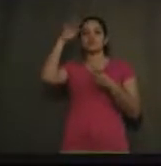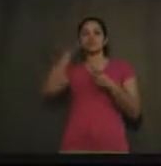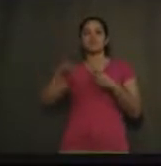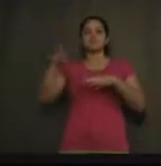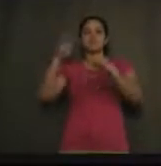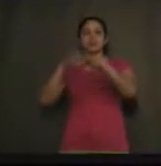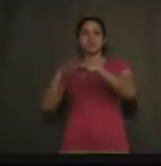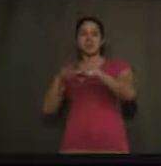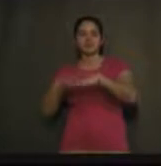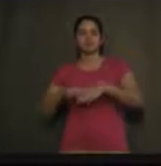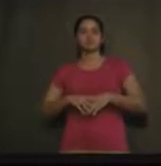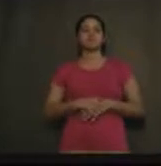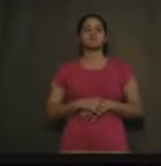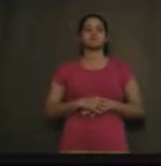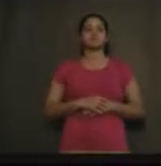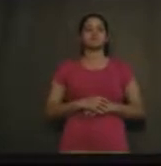Newton.